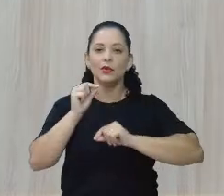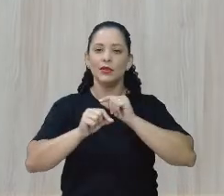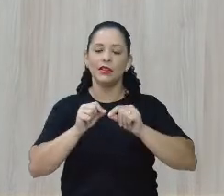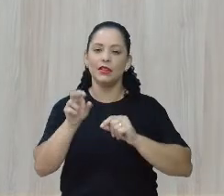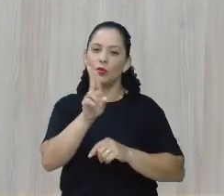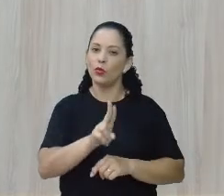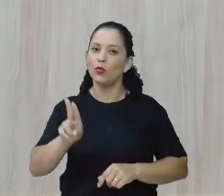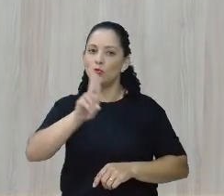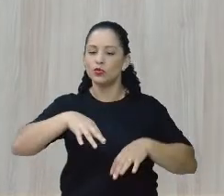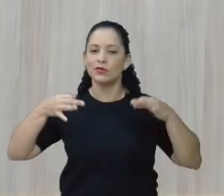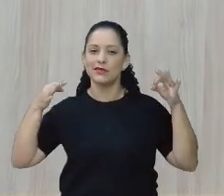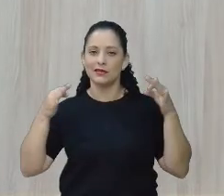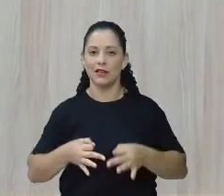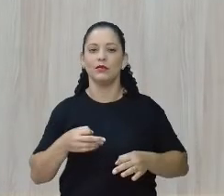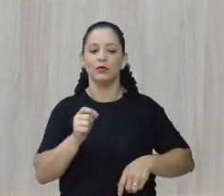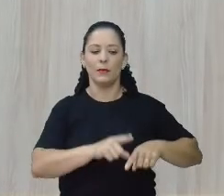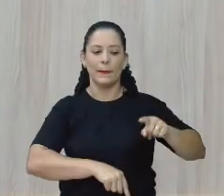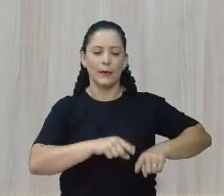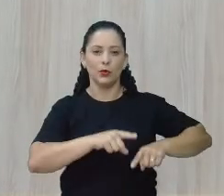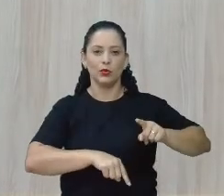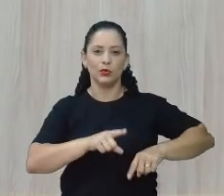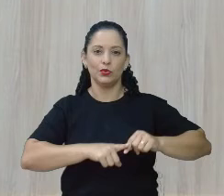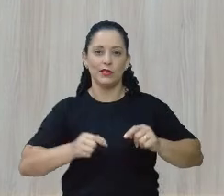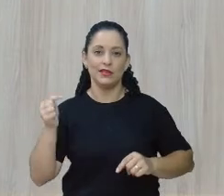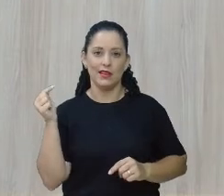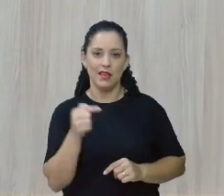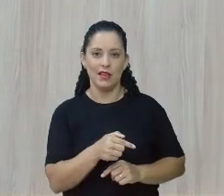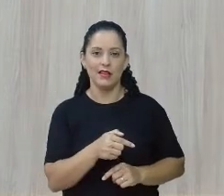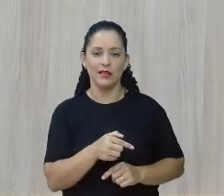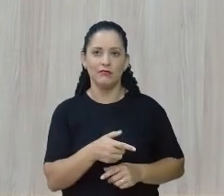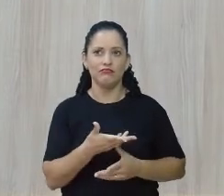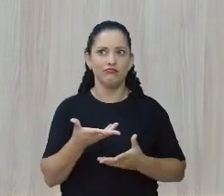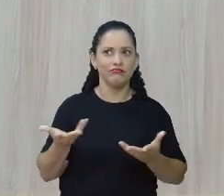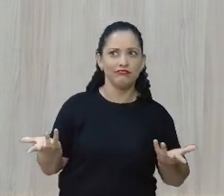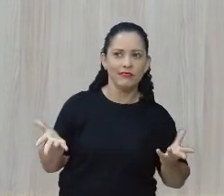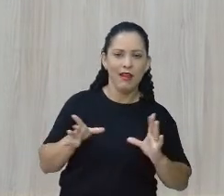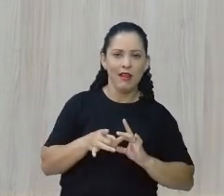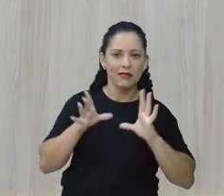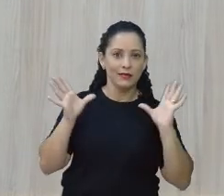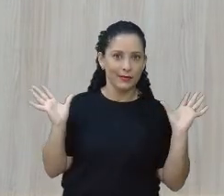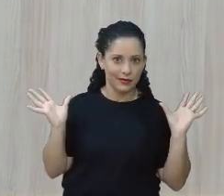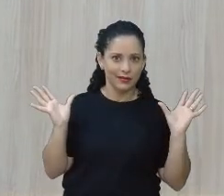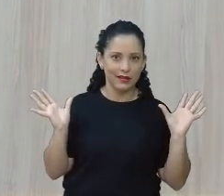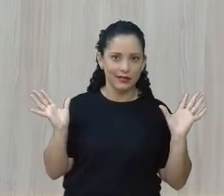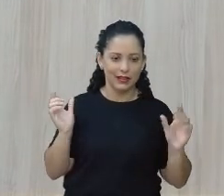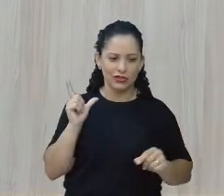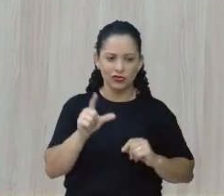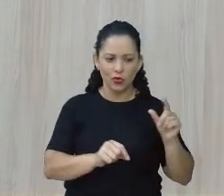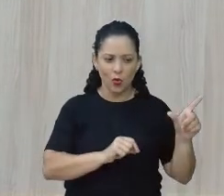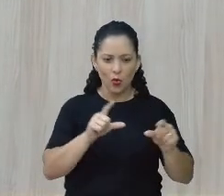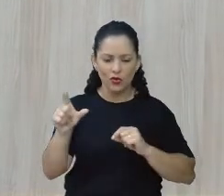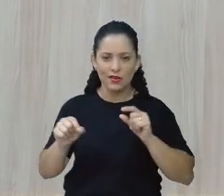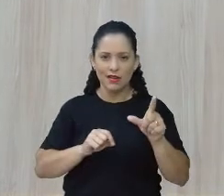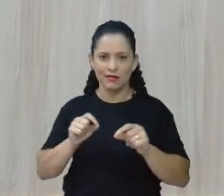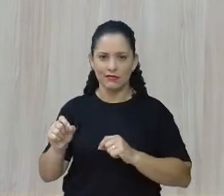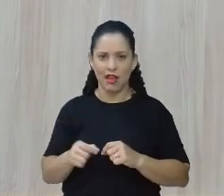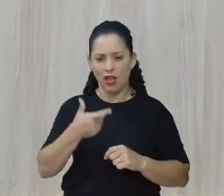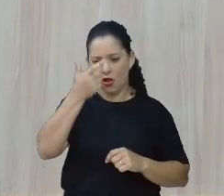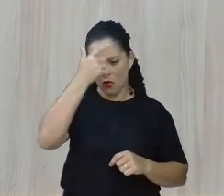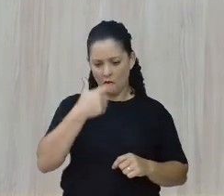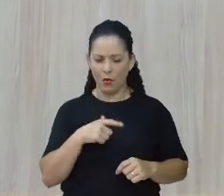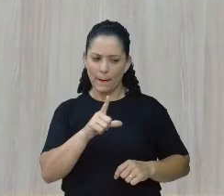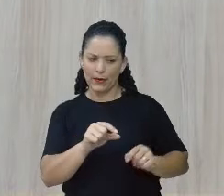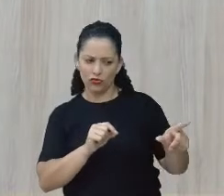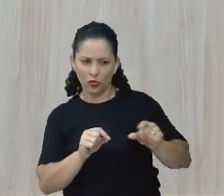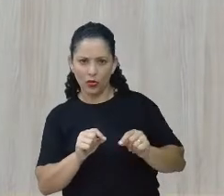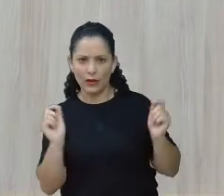consumo adequado do meu produto e se ele permite a liberdade do meu cliente de escolher determinado produto, se não é